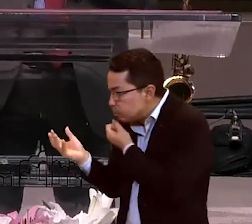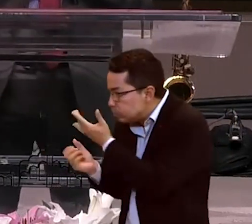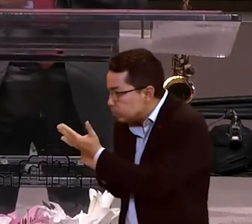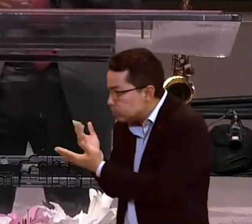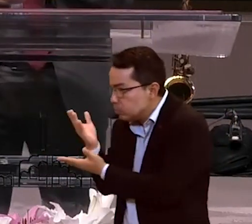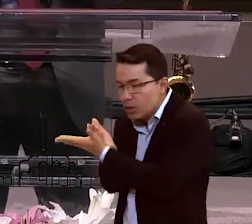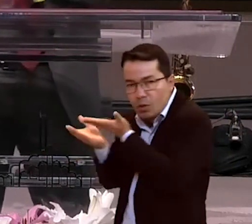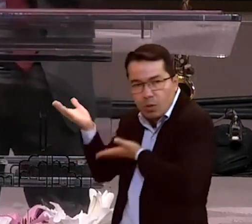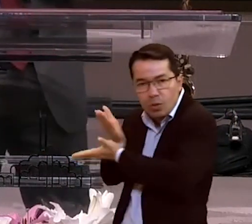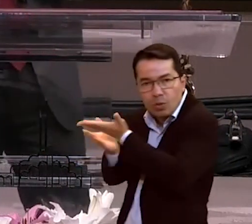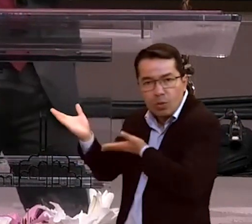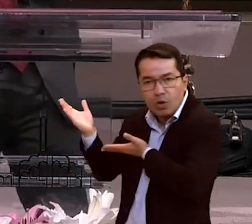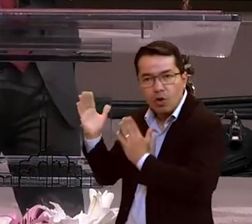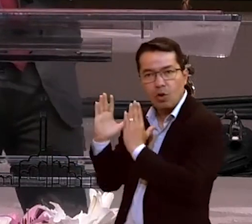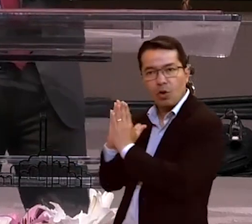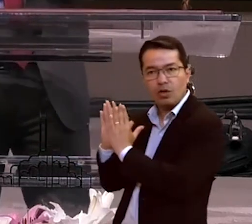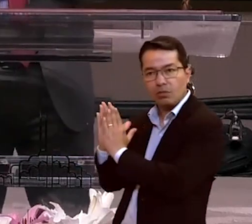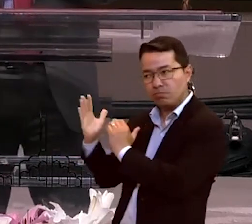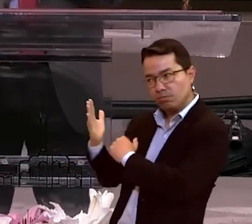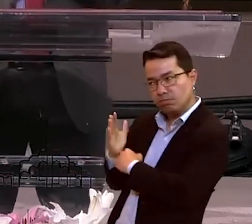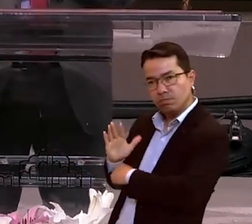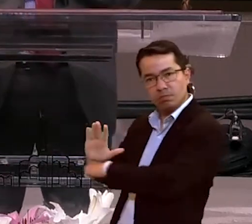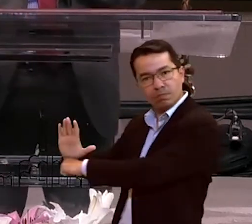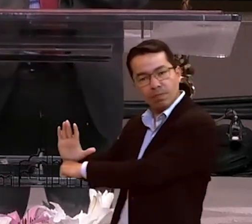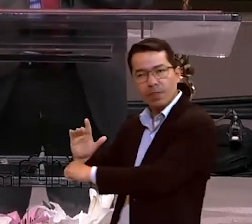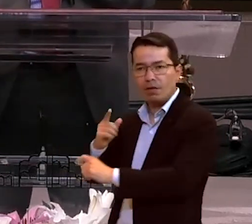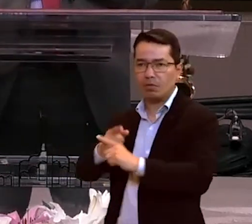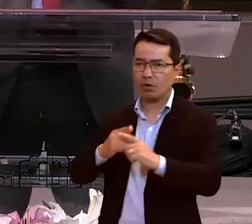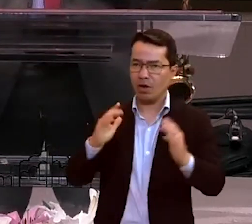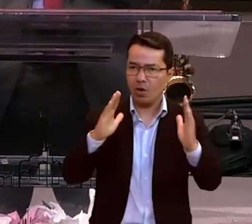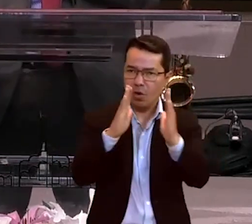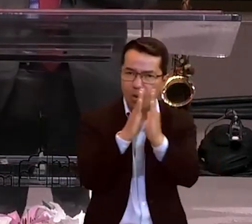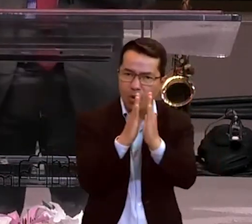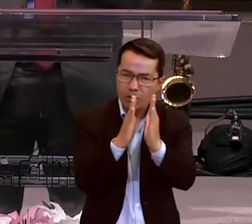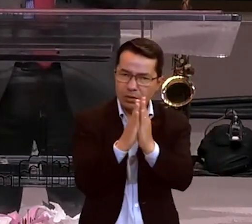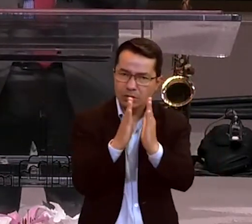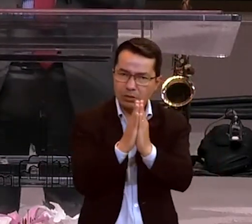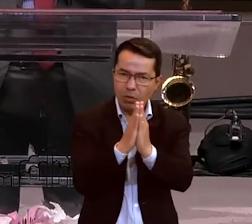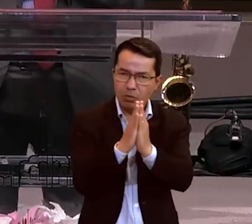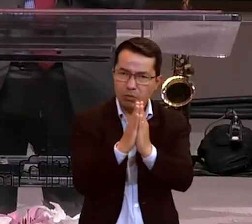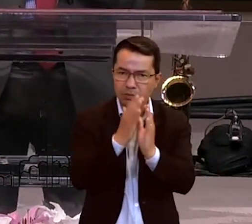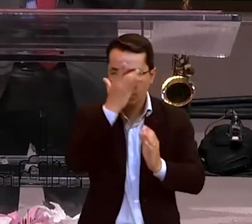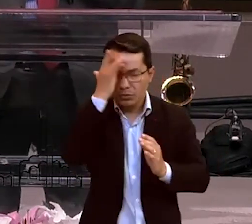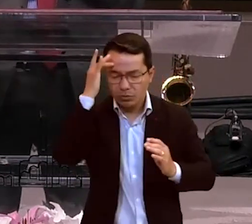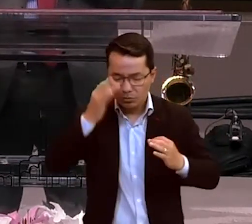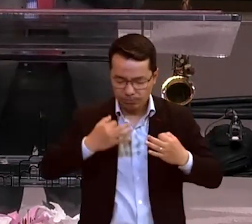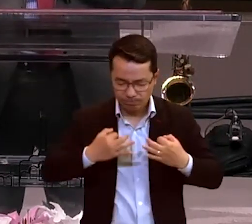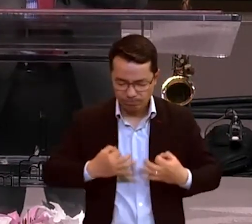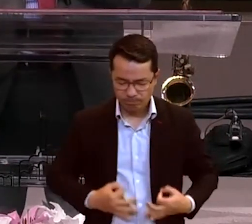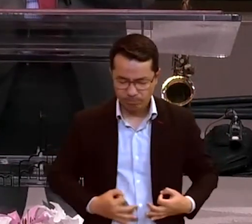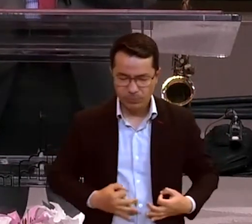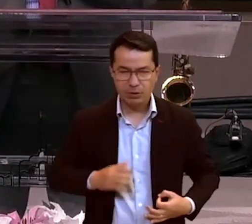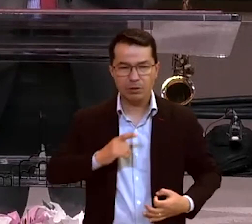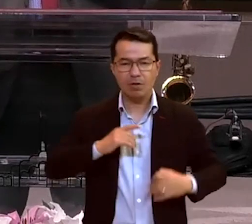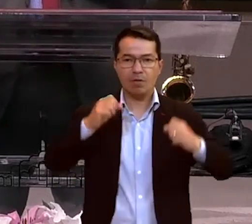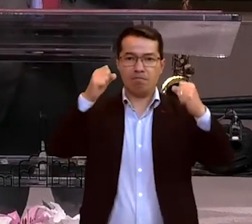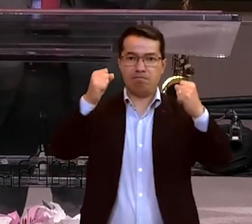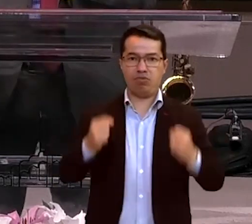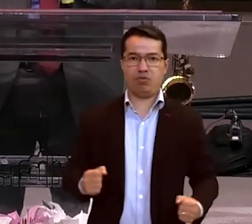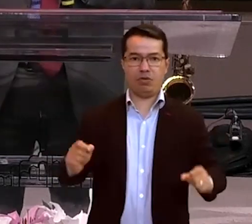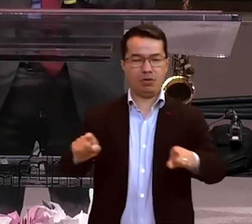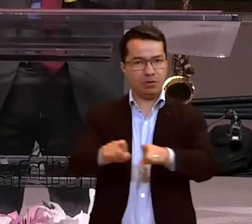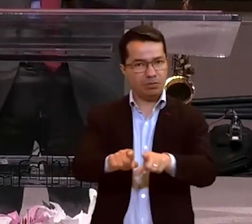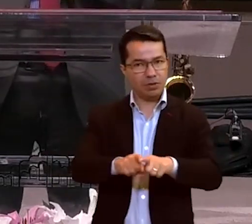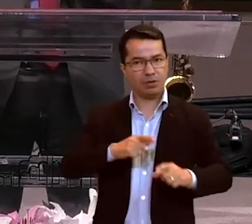e orem uns pelos outros para serem curados. A oração de um justo tem grande poder e produz grandes resultados. Elias